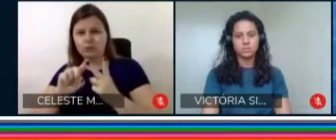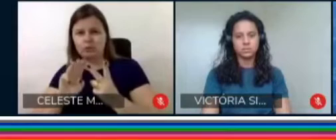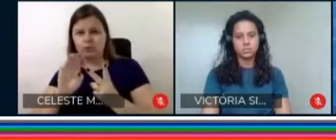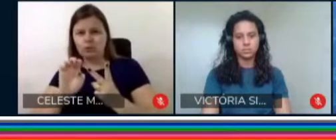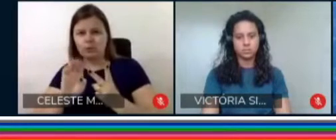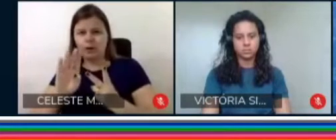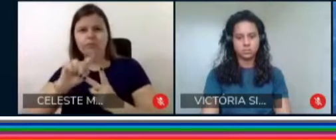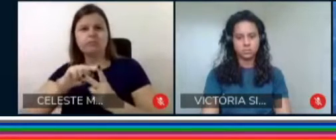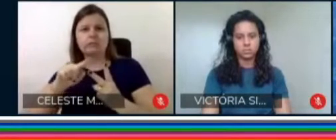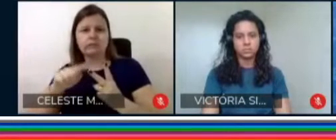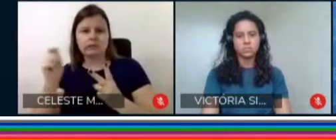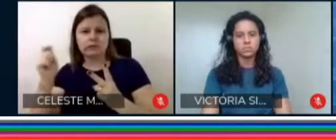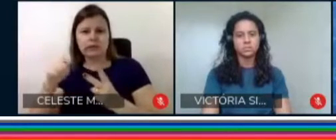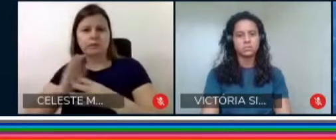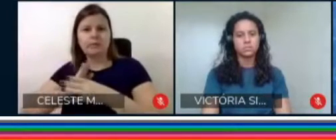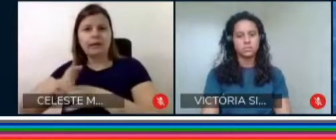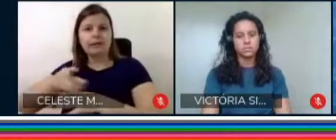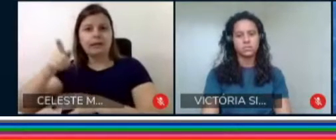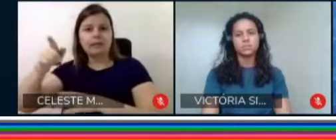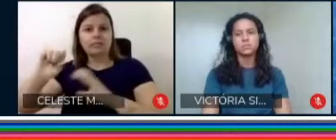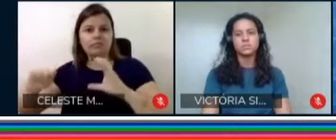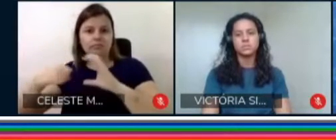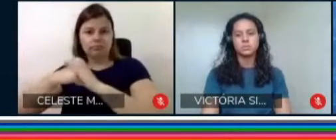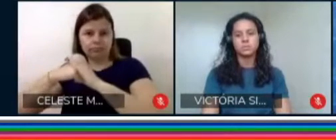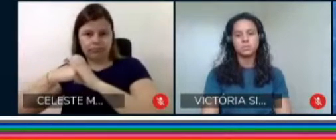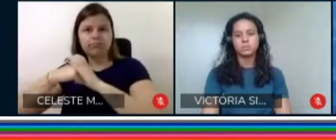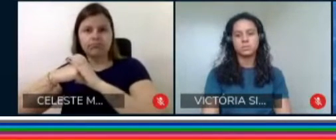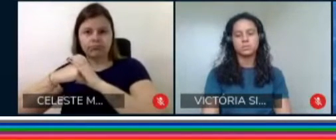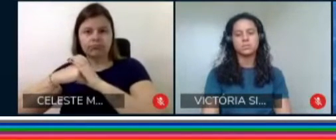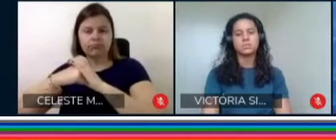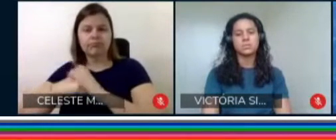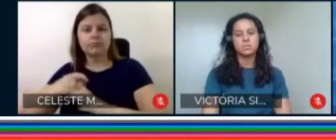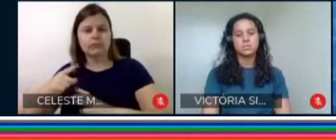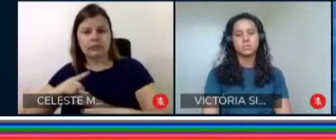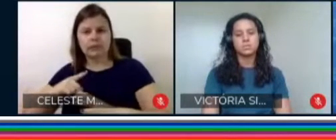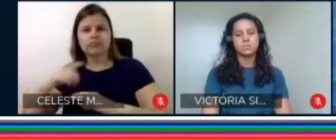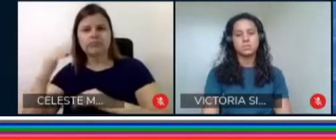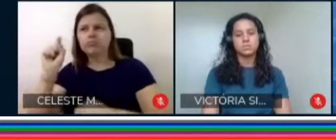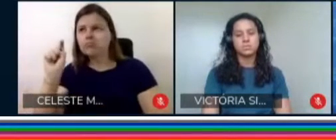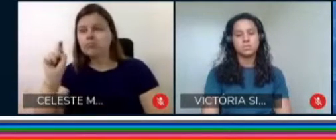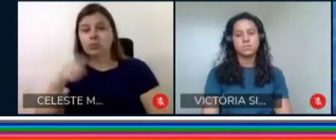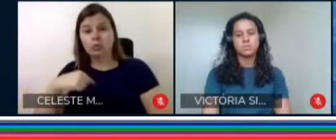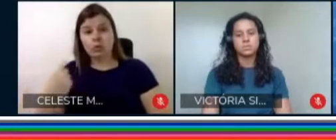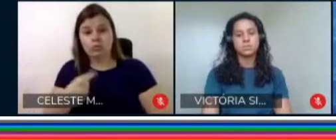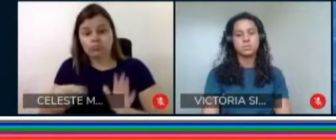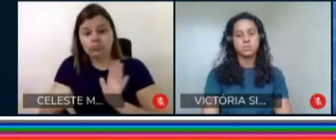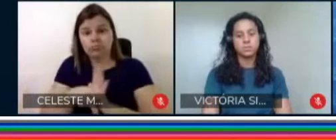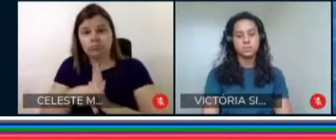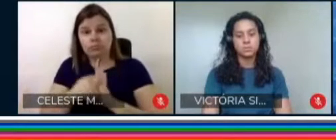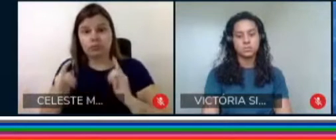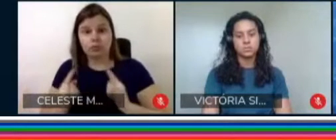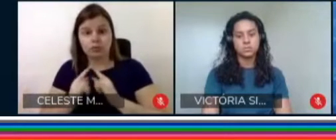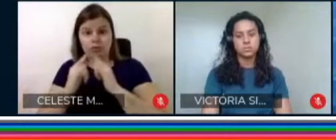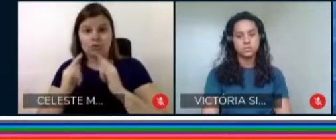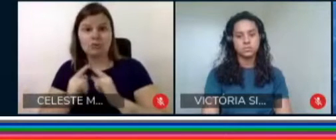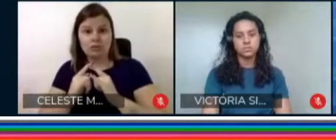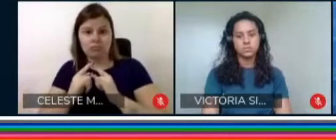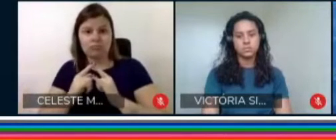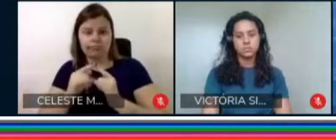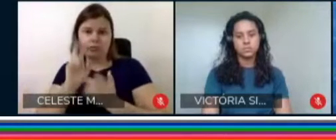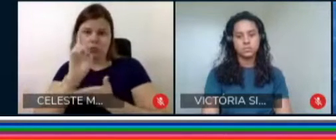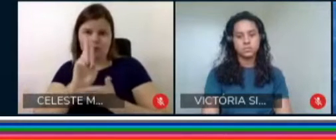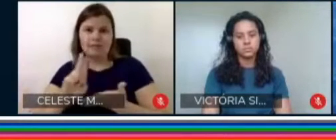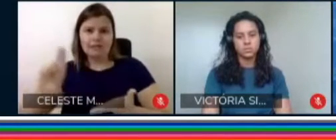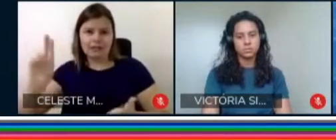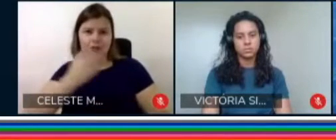CAPES, né? Elas estão listadas nesse portal e a gente tem acesso como instituição superior pública federal,